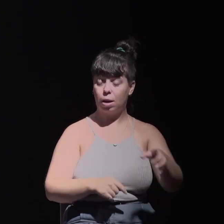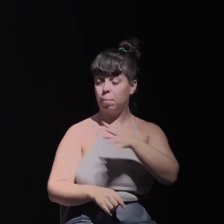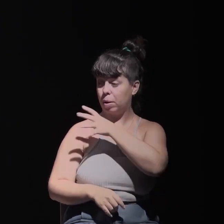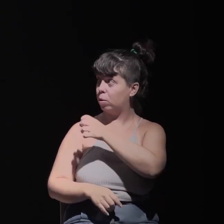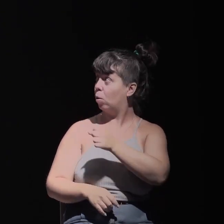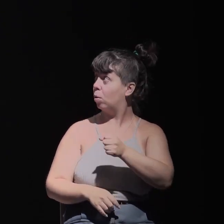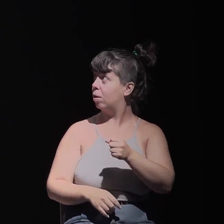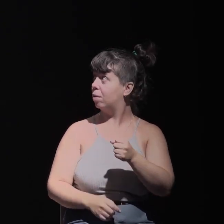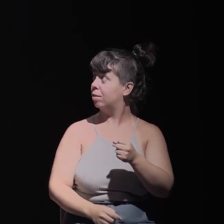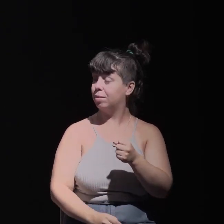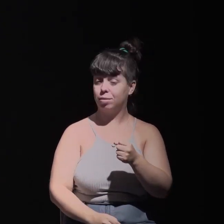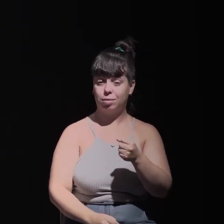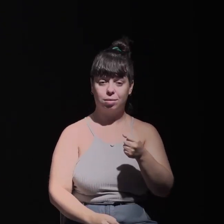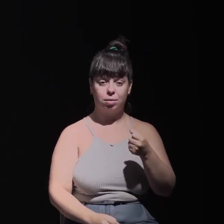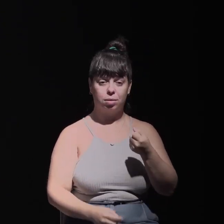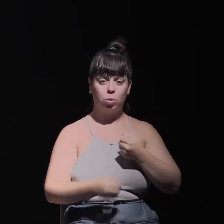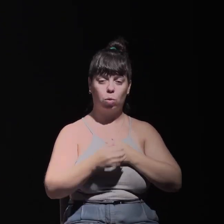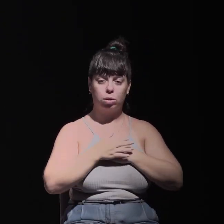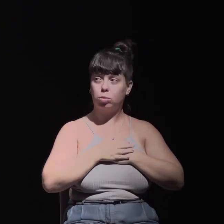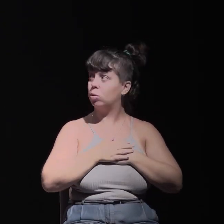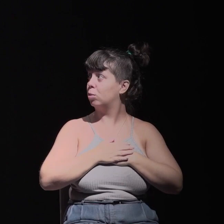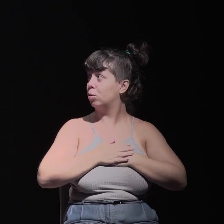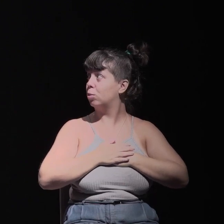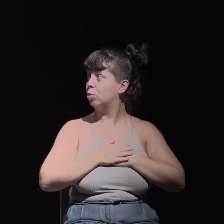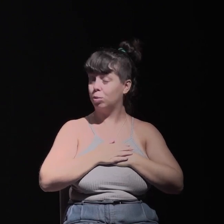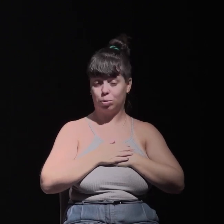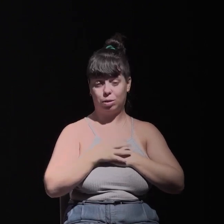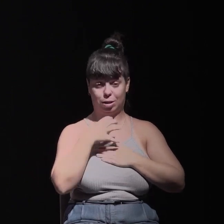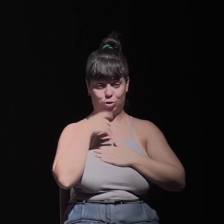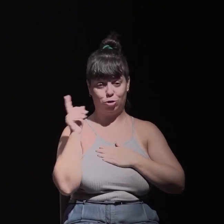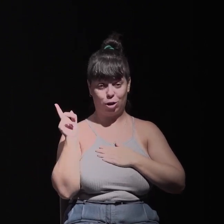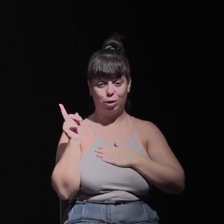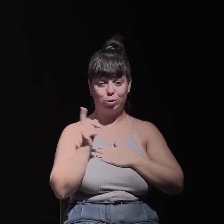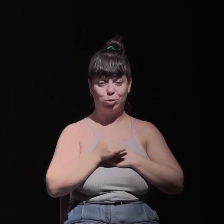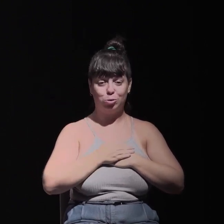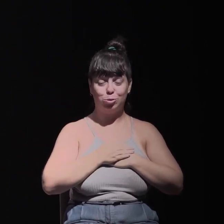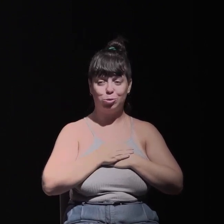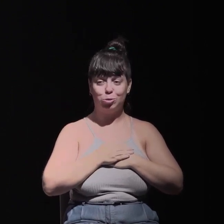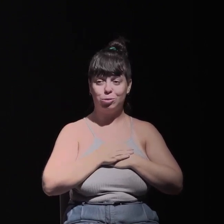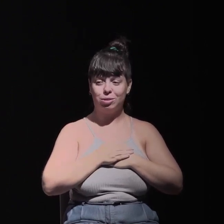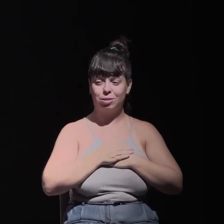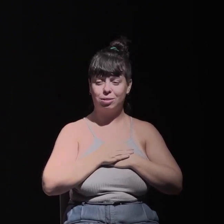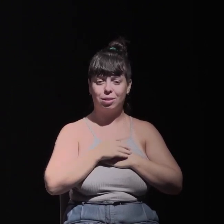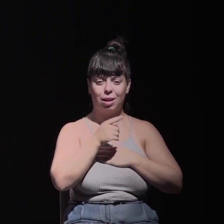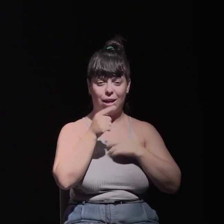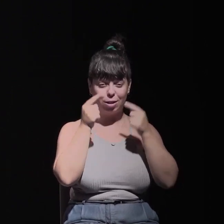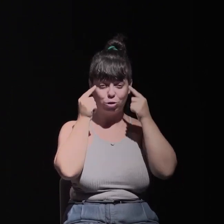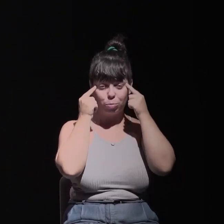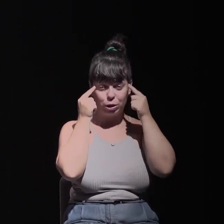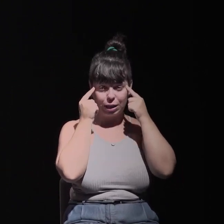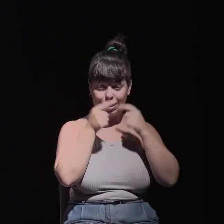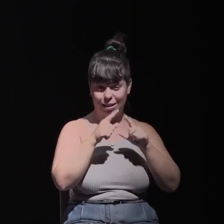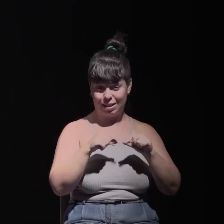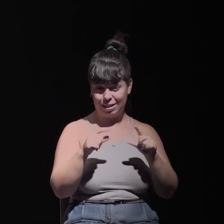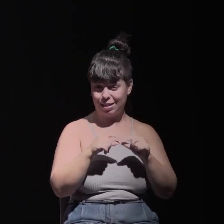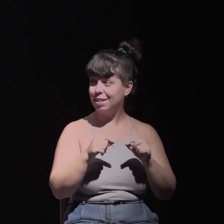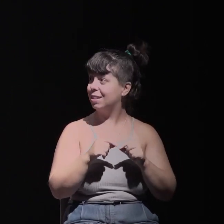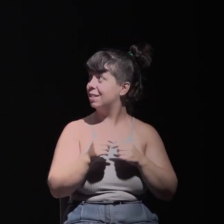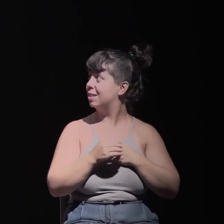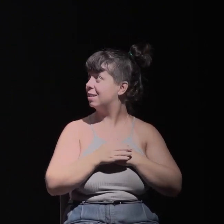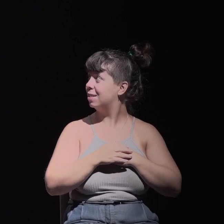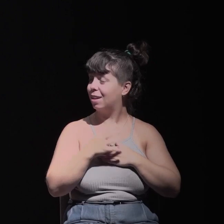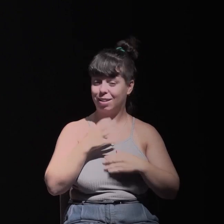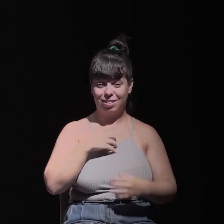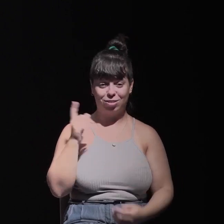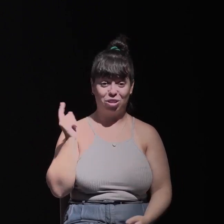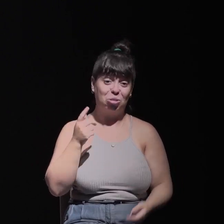batom, guardou assim, fez bem um movimento assim. Era japonesa, não sei se tinha alguma coisa a ver. Ela